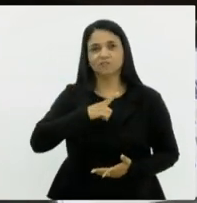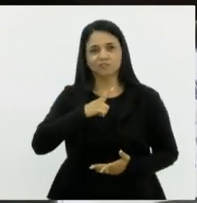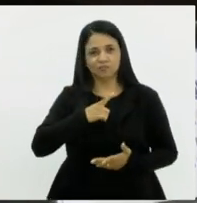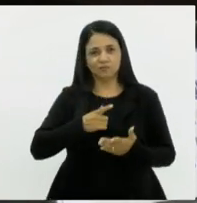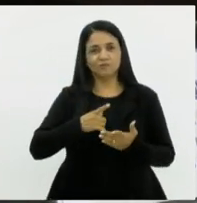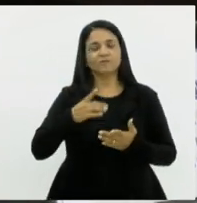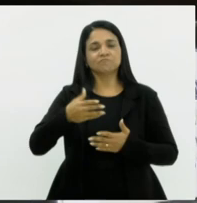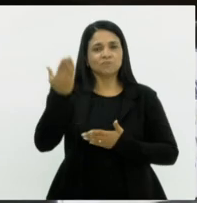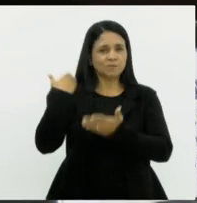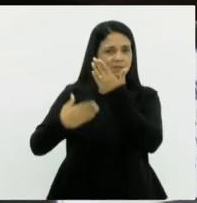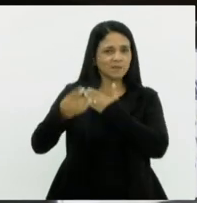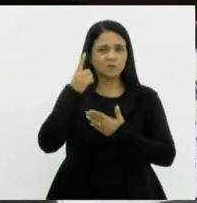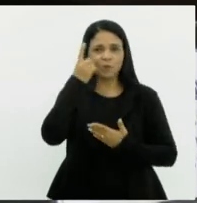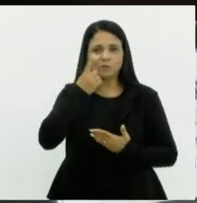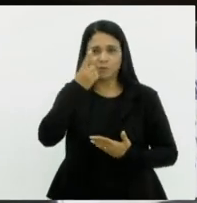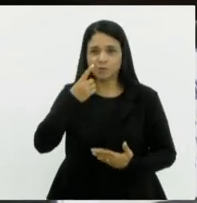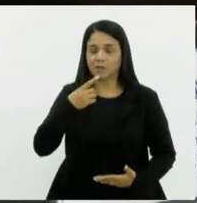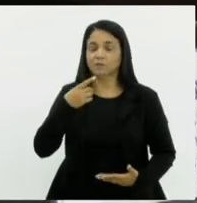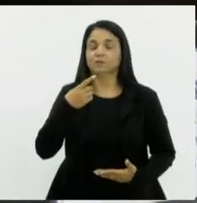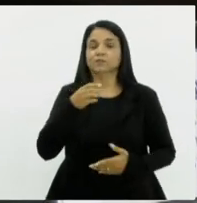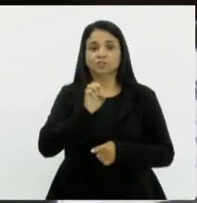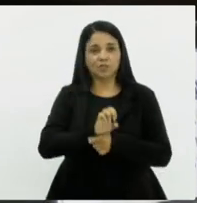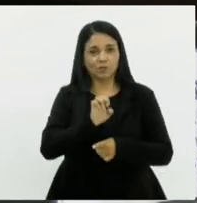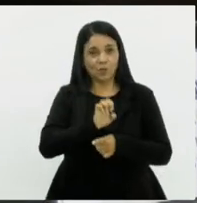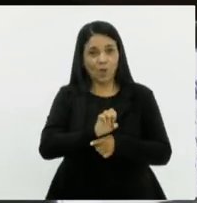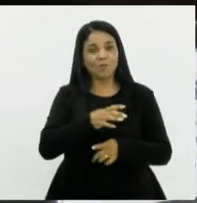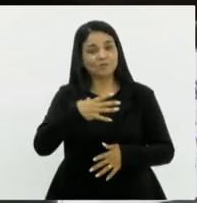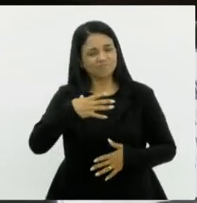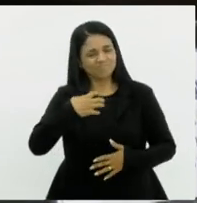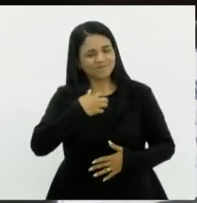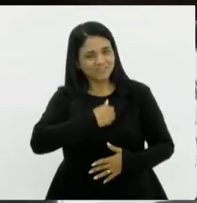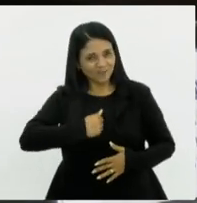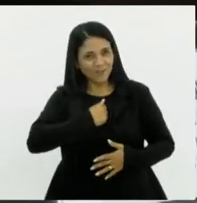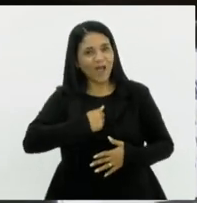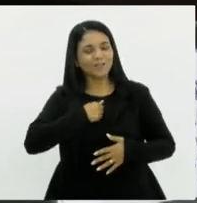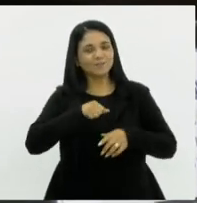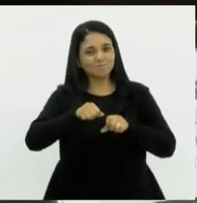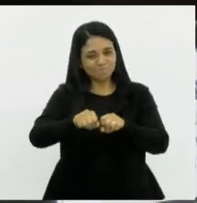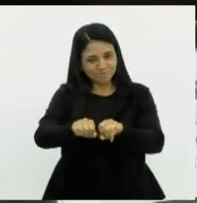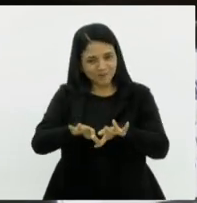ser deputado estadual, não nesse plenário, eu sinto saudade